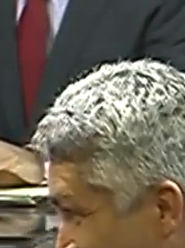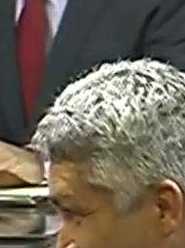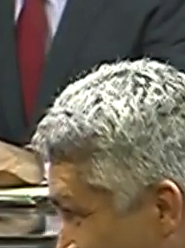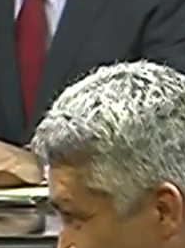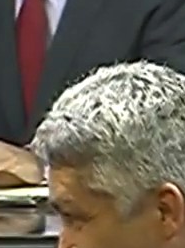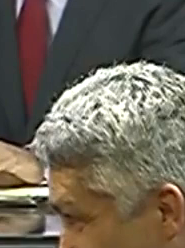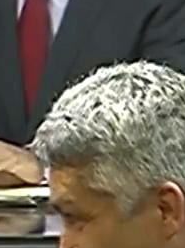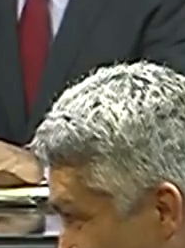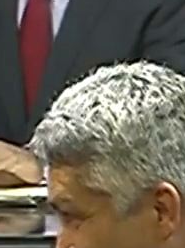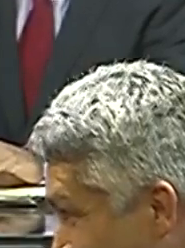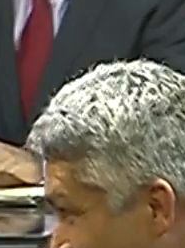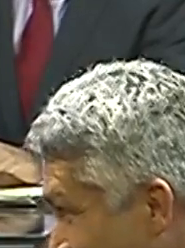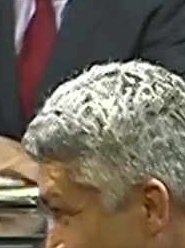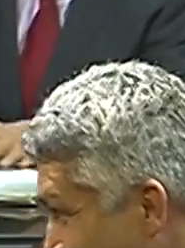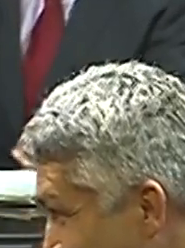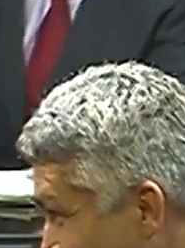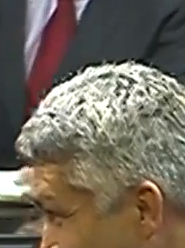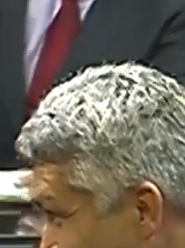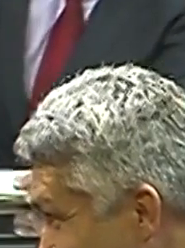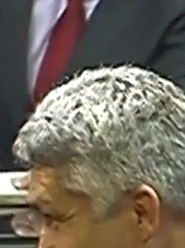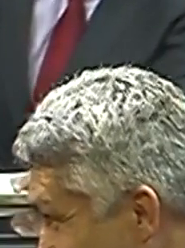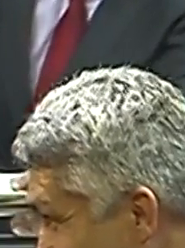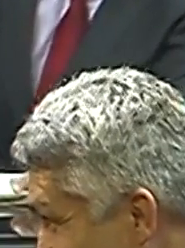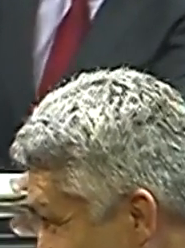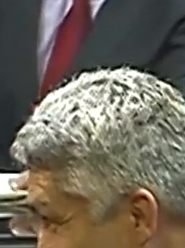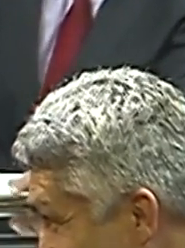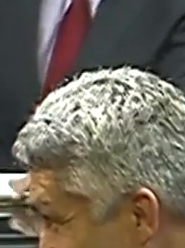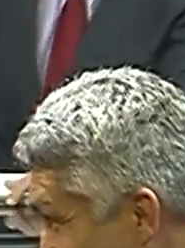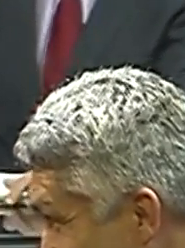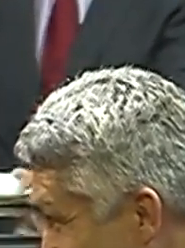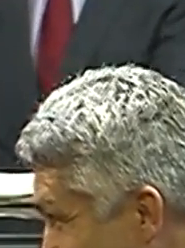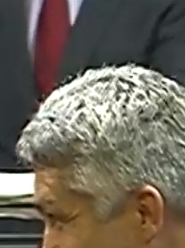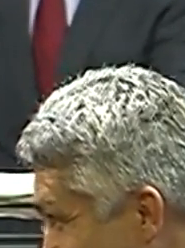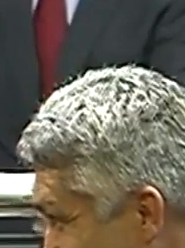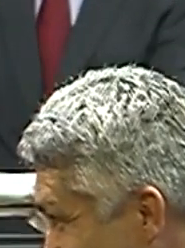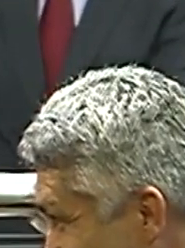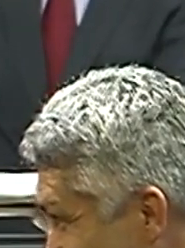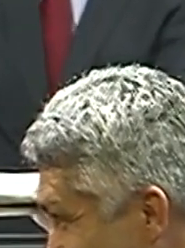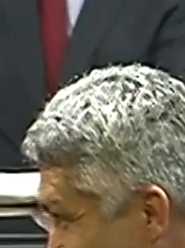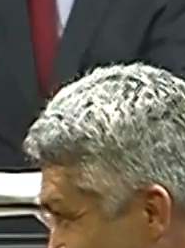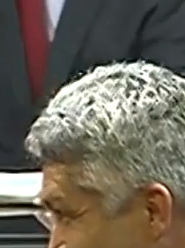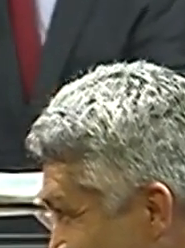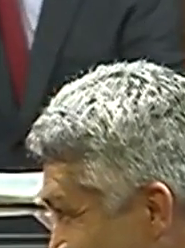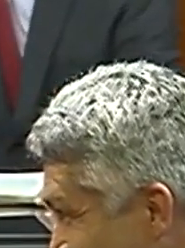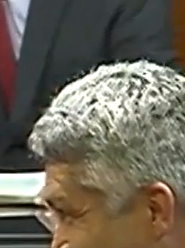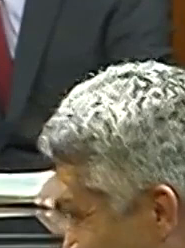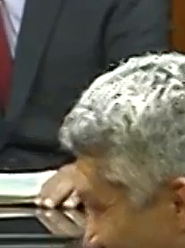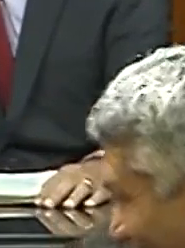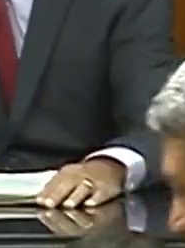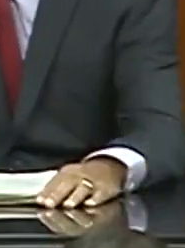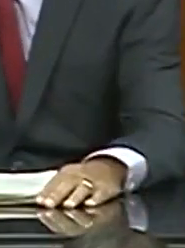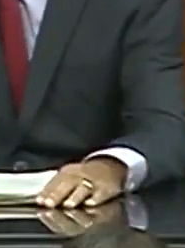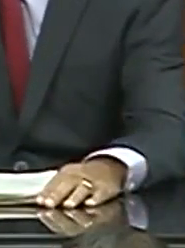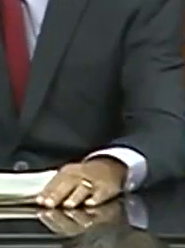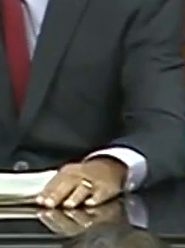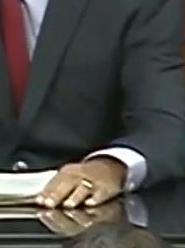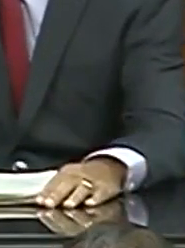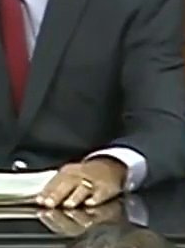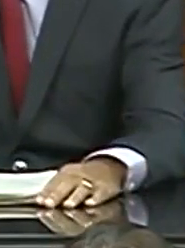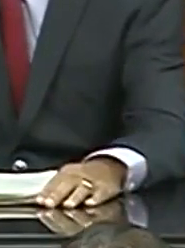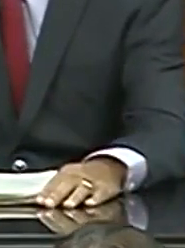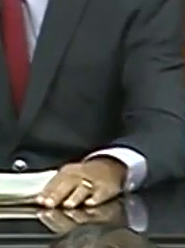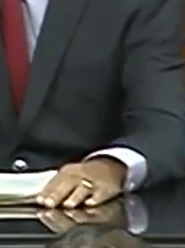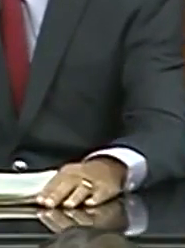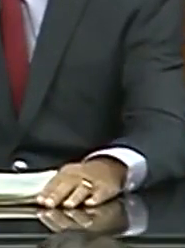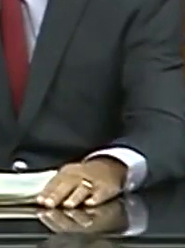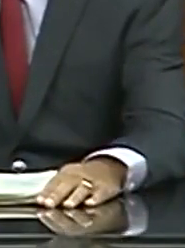ser questionado pela questão da reforma da Previdência, também falou sobre os projetos que pretende apresentar nesse primeiro